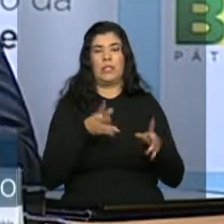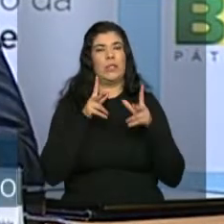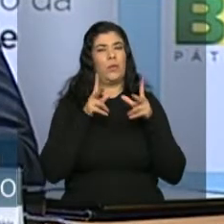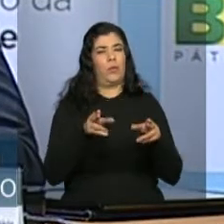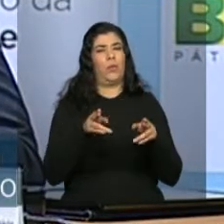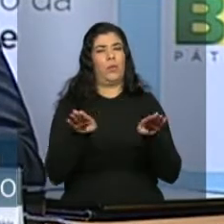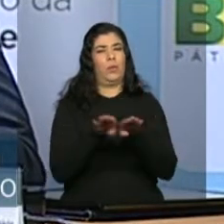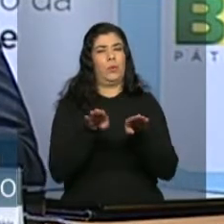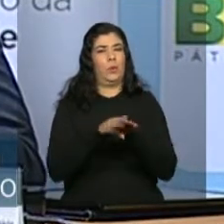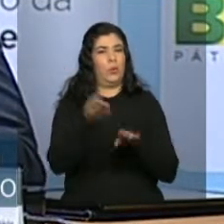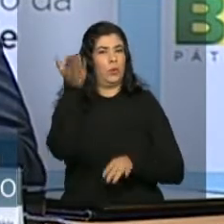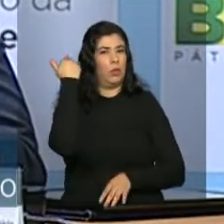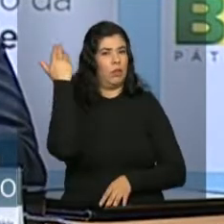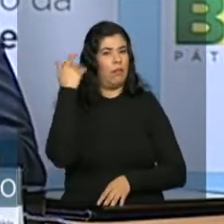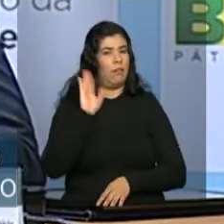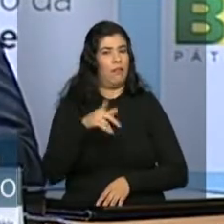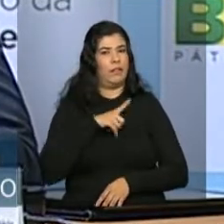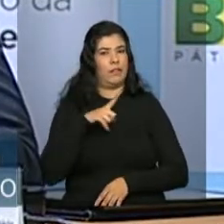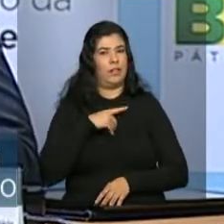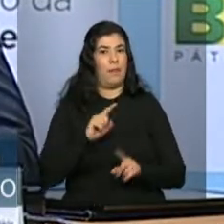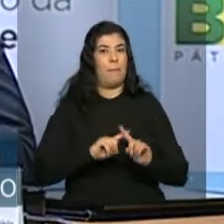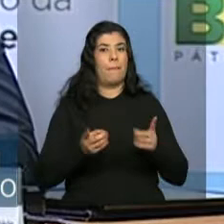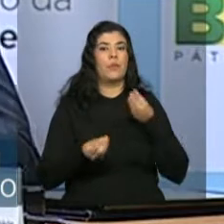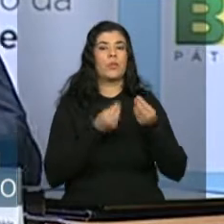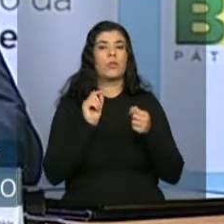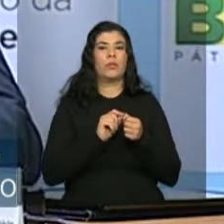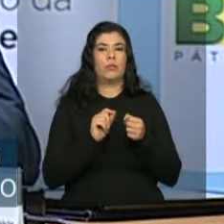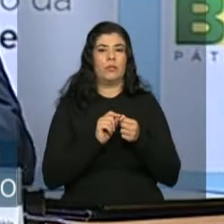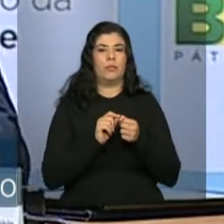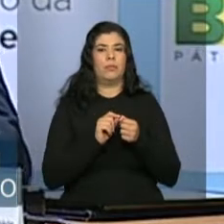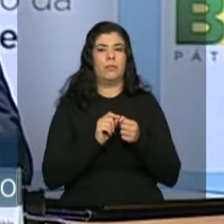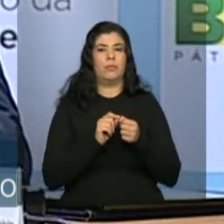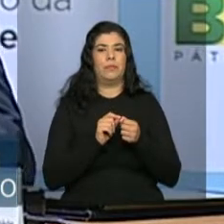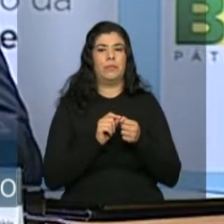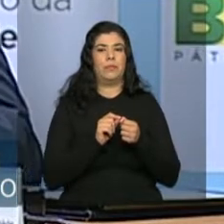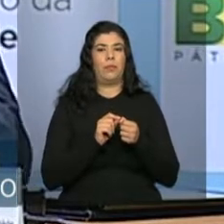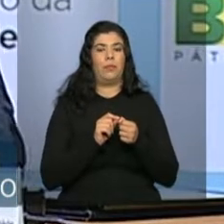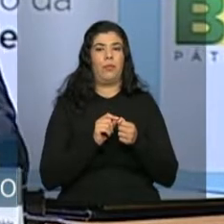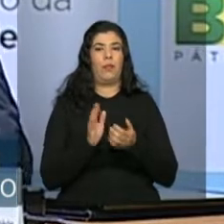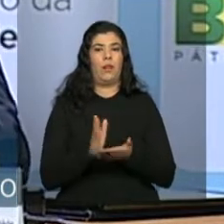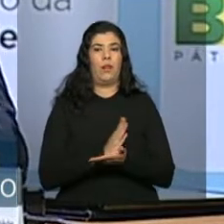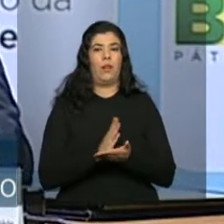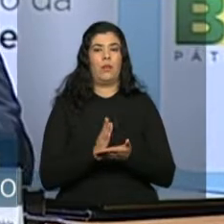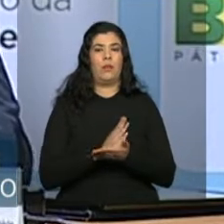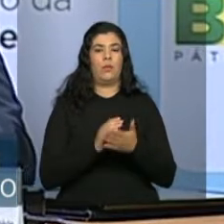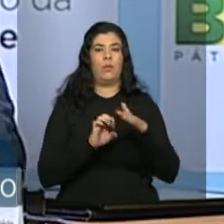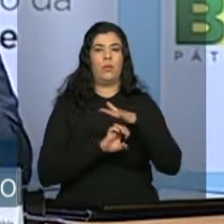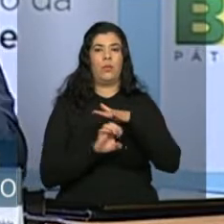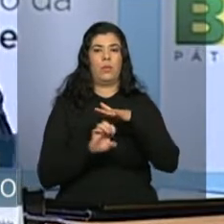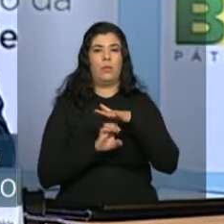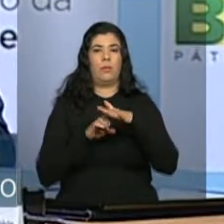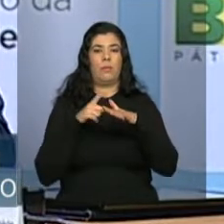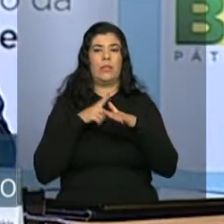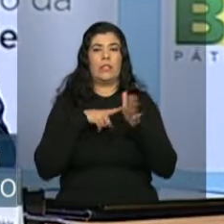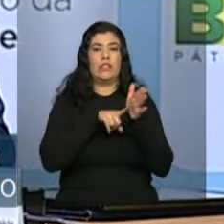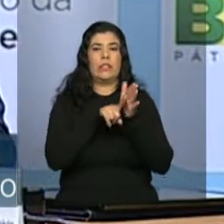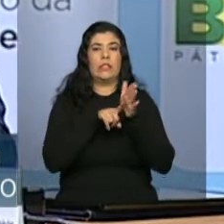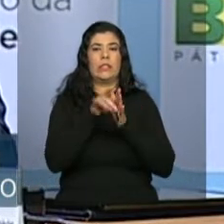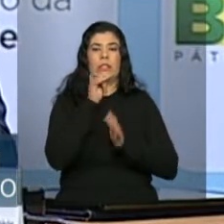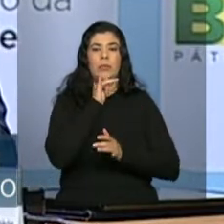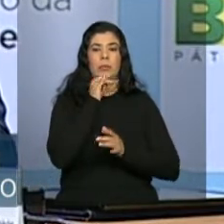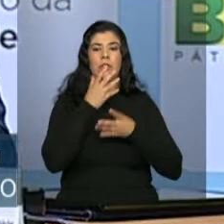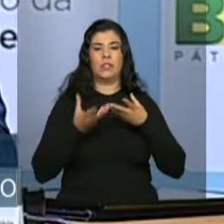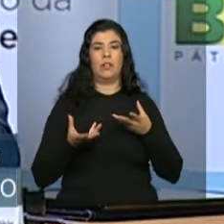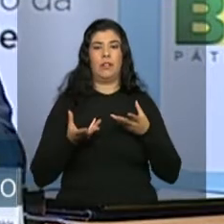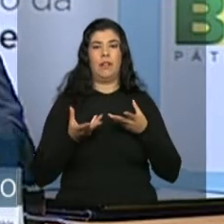ela já era feita pela Anvisa pode que acontecia Há muitas empresas entraram com pedido de análise do medicamento